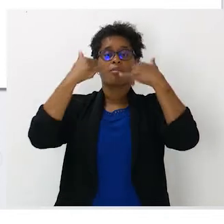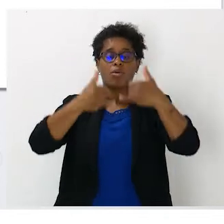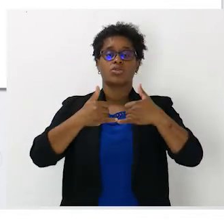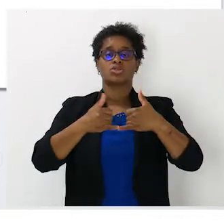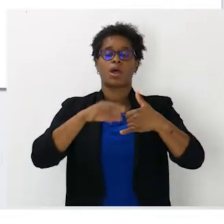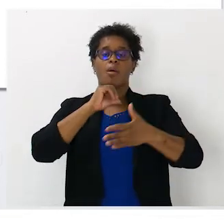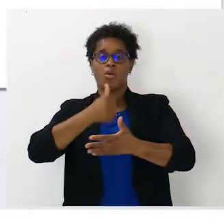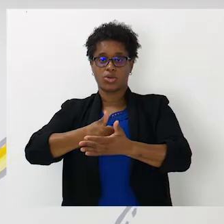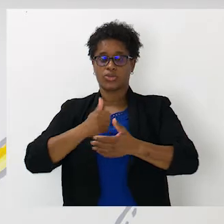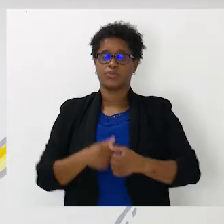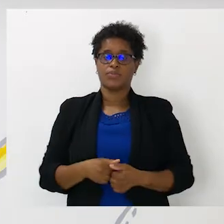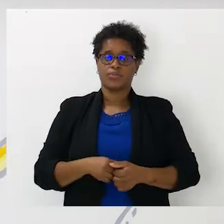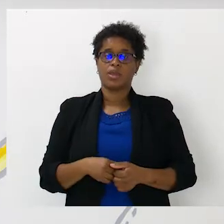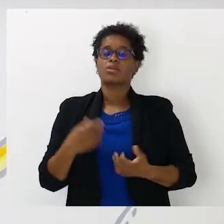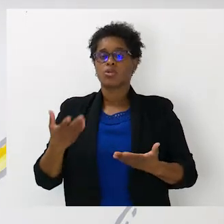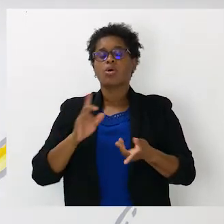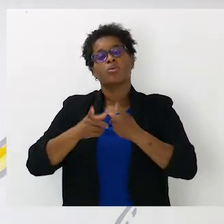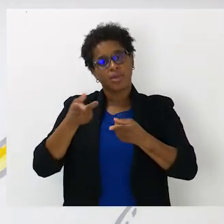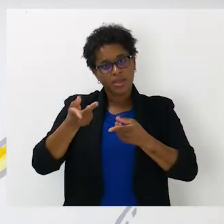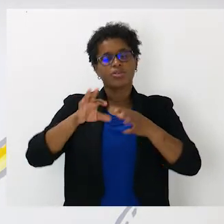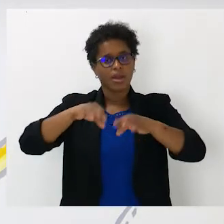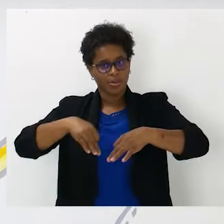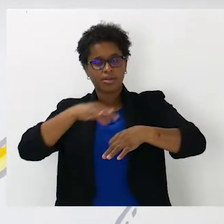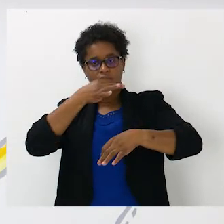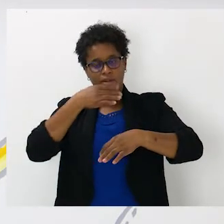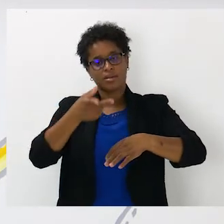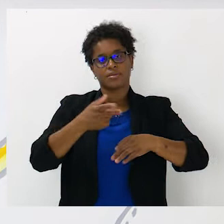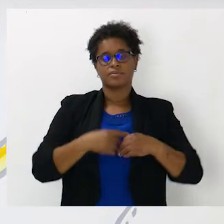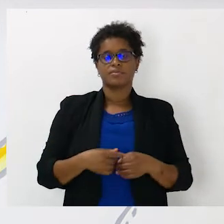morte. Portanto, aquilo que acabamos de enunciar,